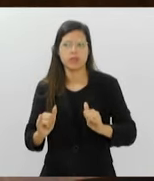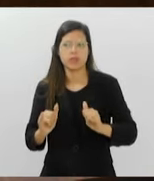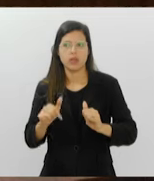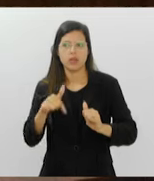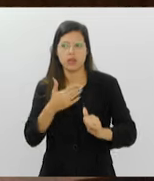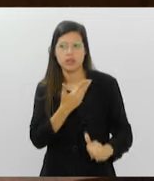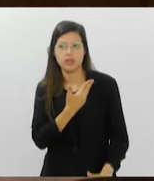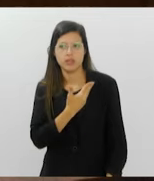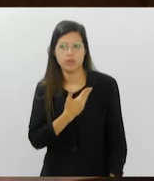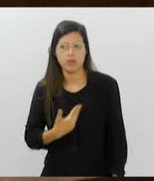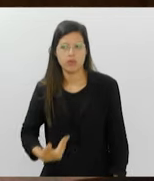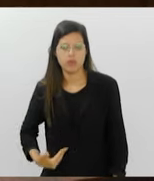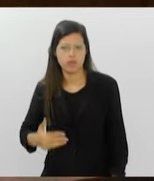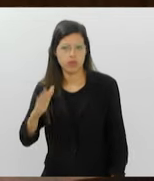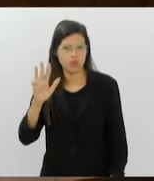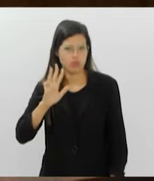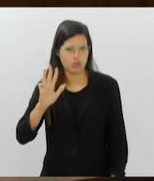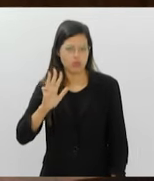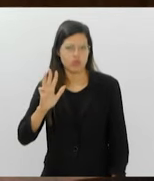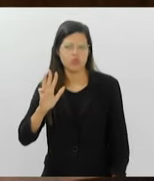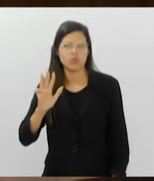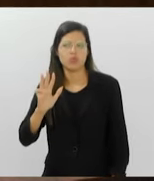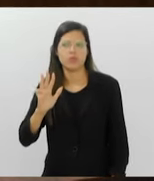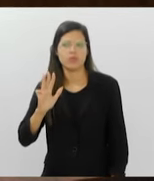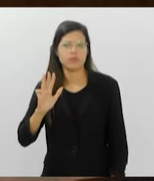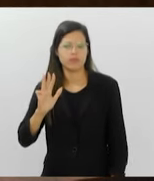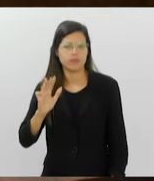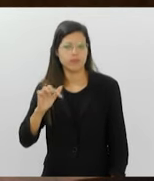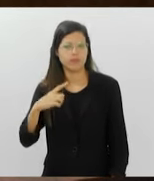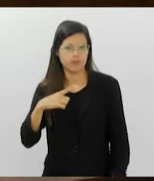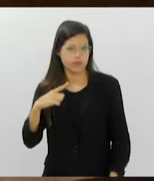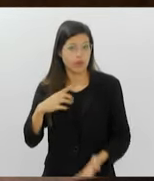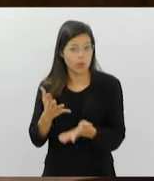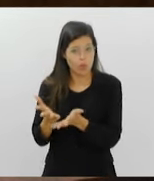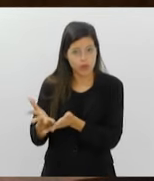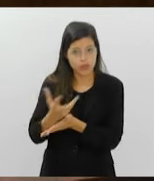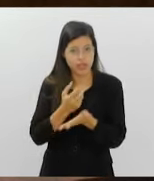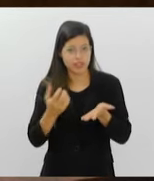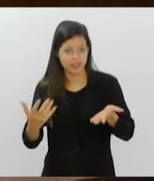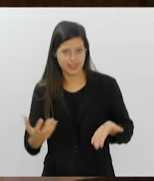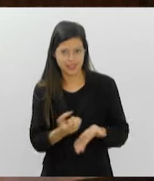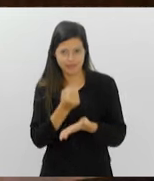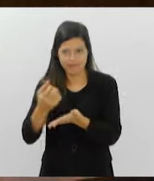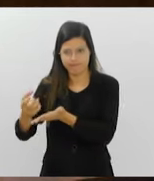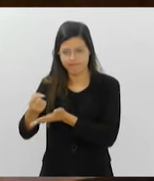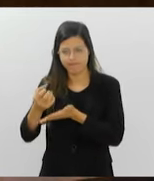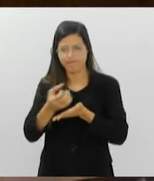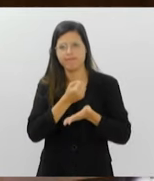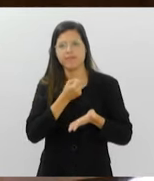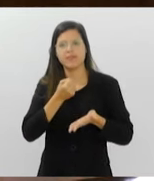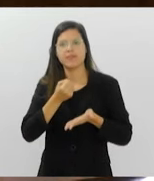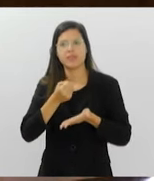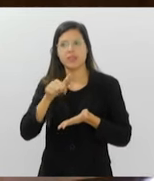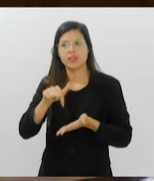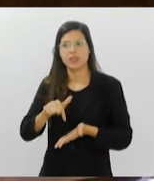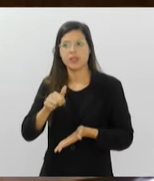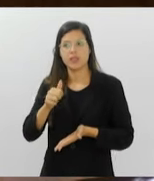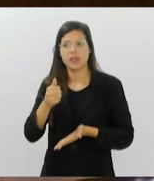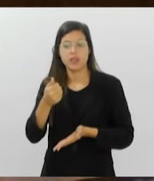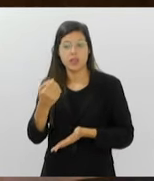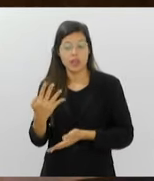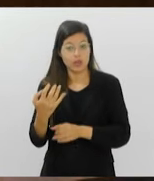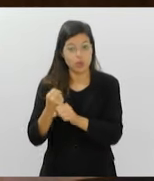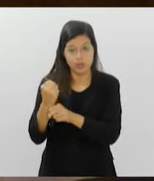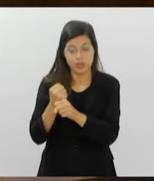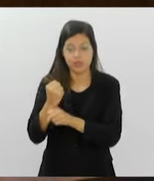Lula, nós temos um número histórico de resgate de trabalhadores em situação análoga à escravidão em 14 anos